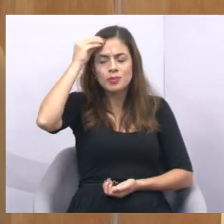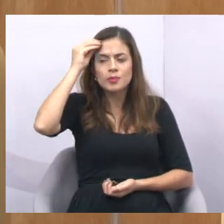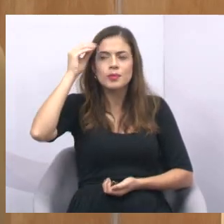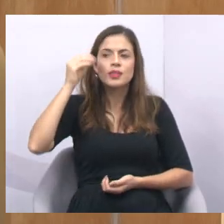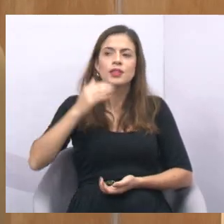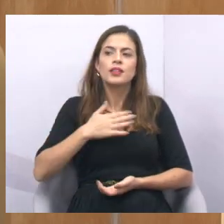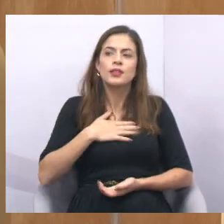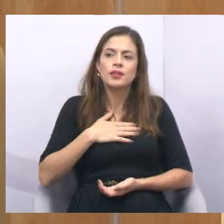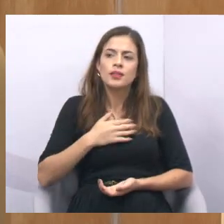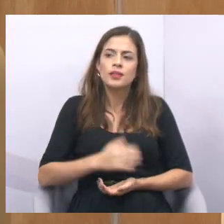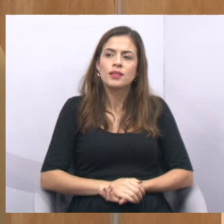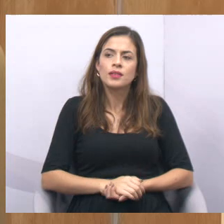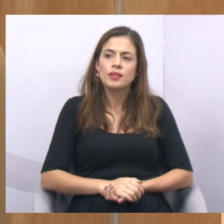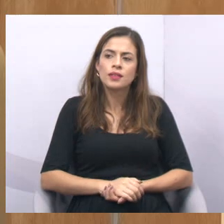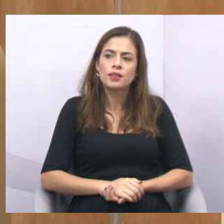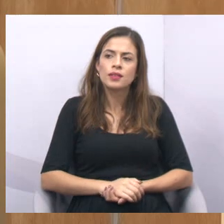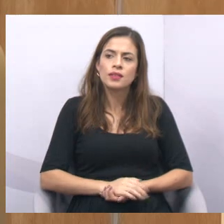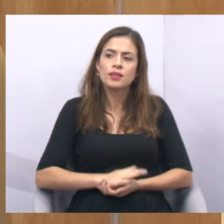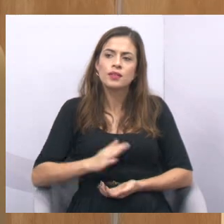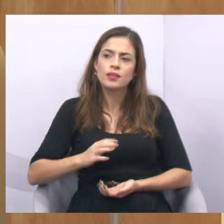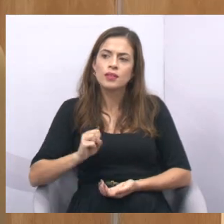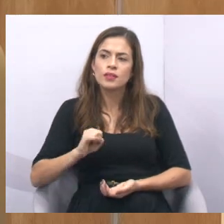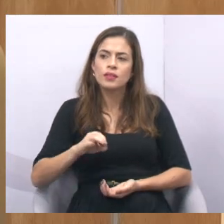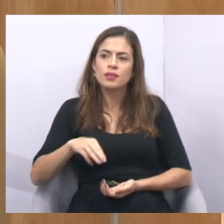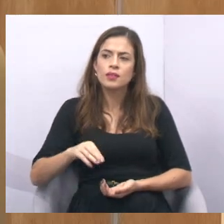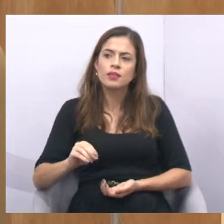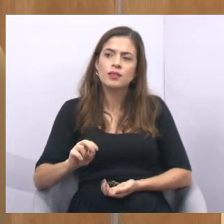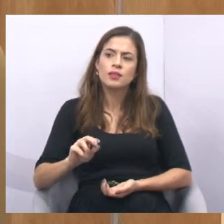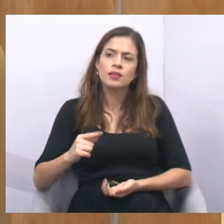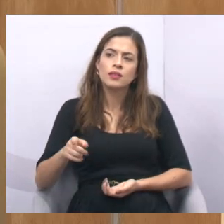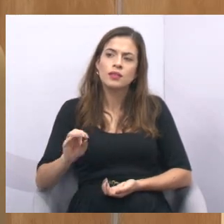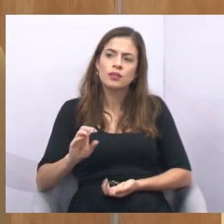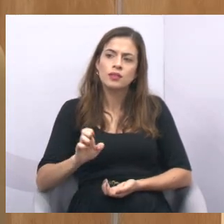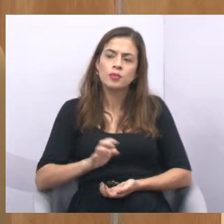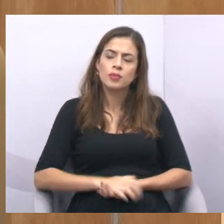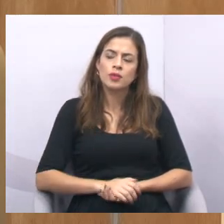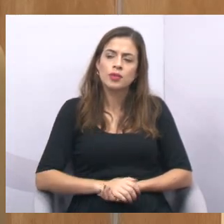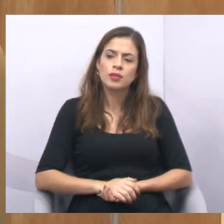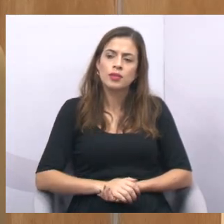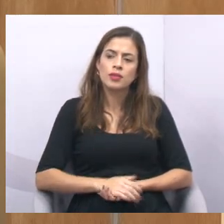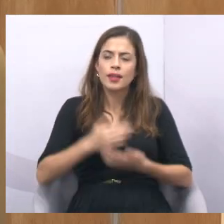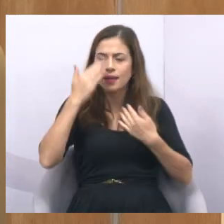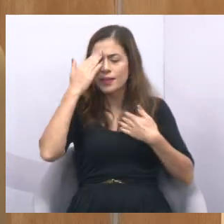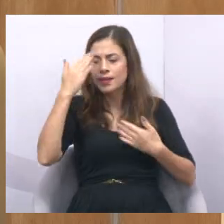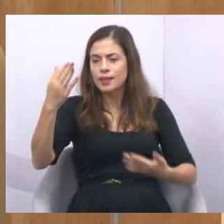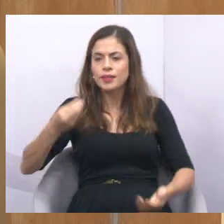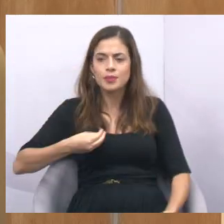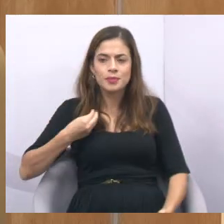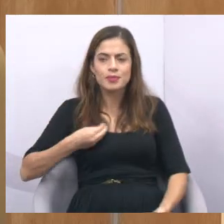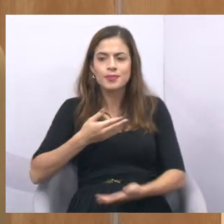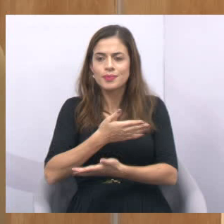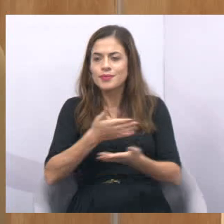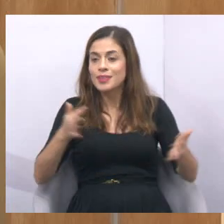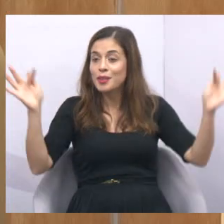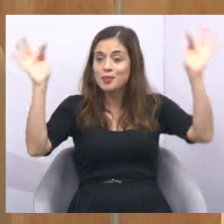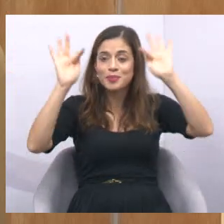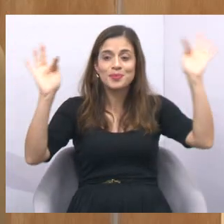lado do Simões, Lopes Simões. Eu agradeço a presença de vocês, fico muito